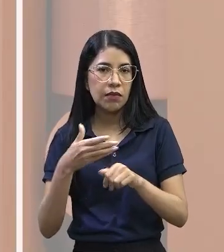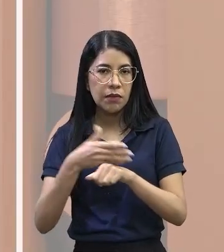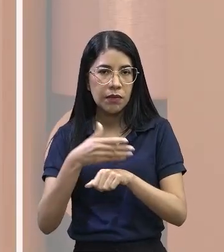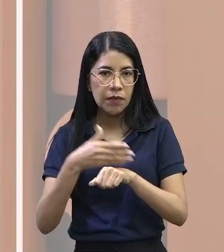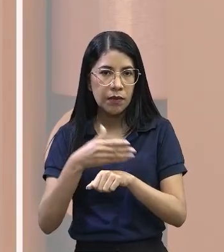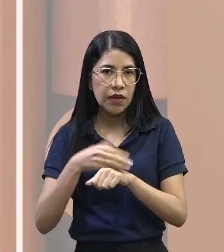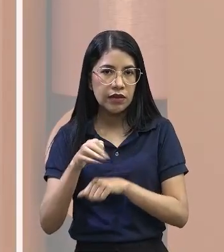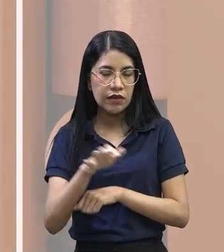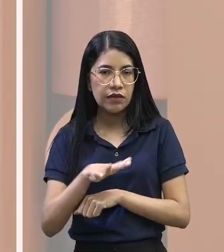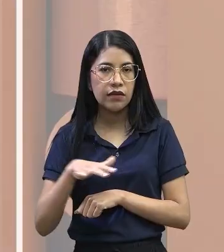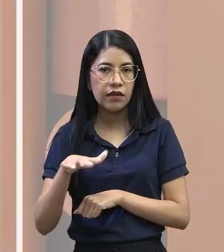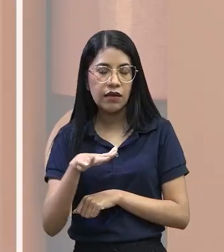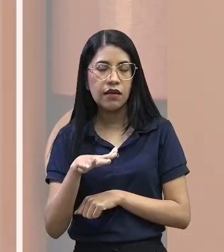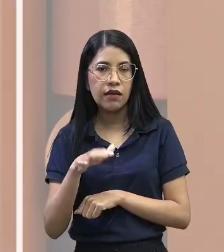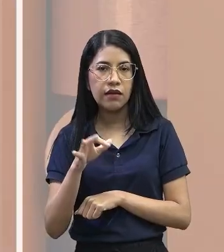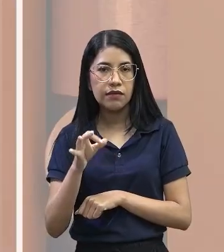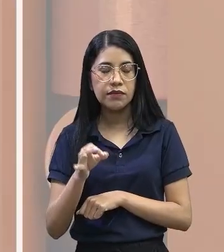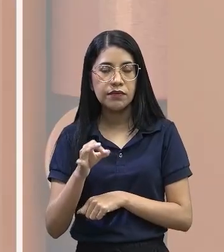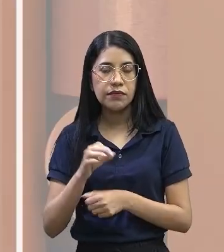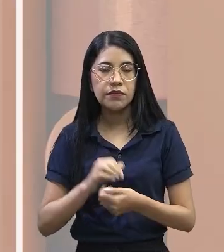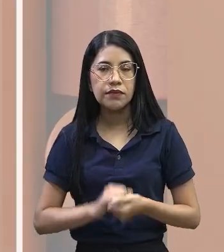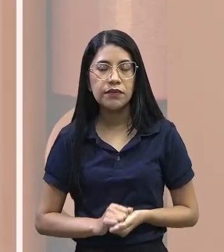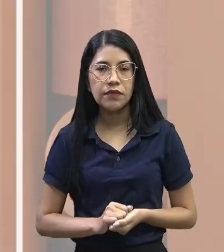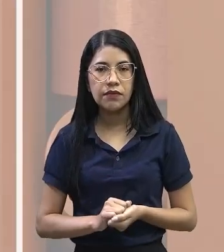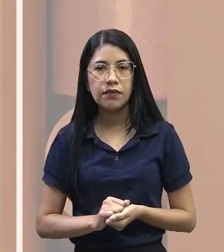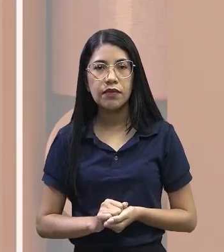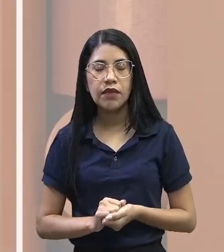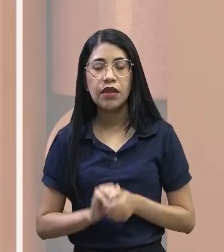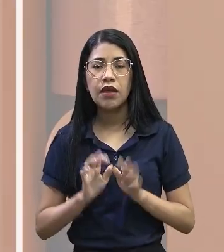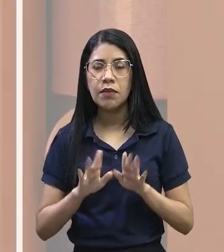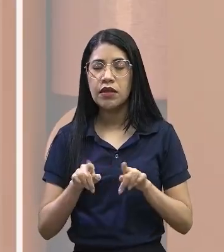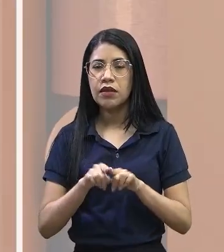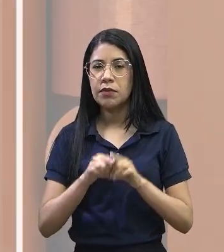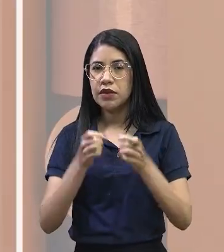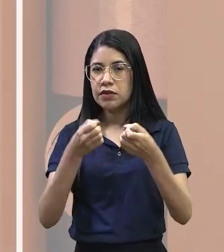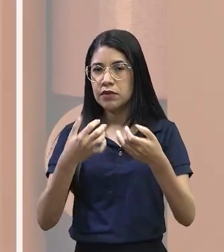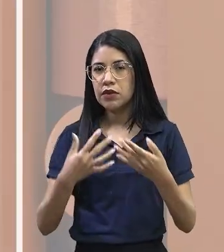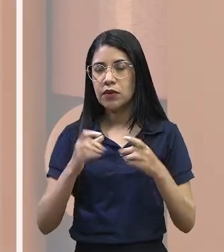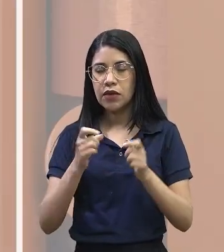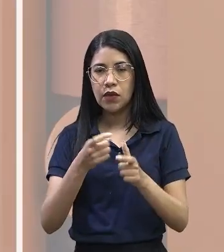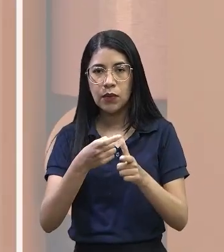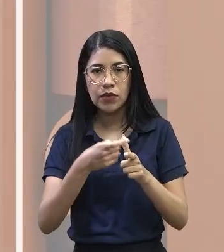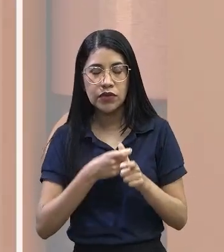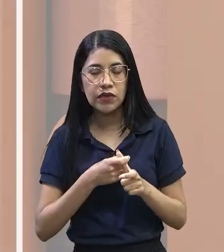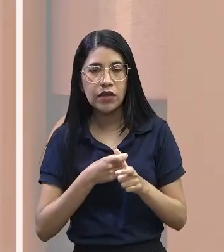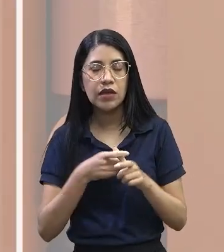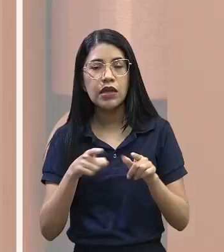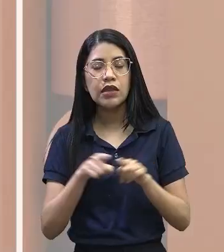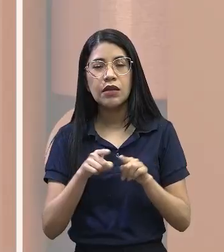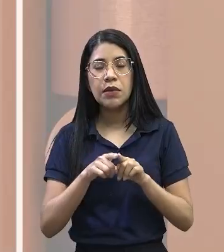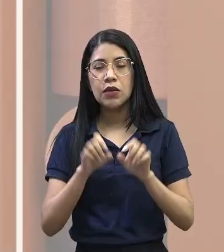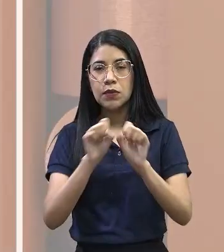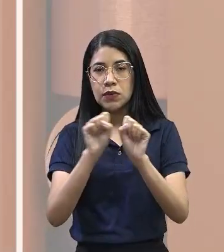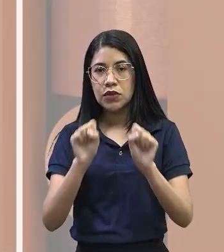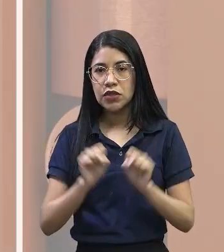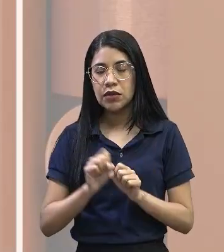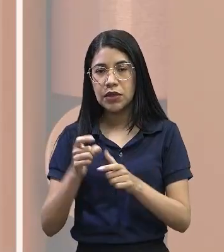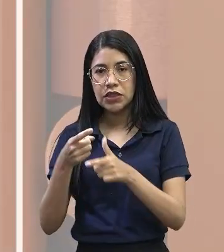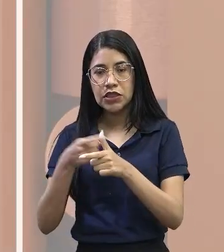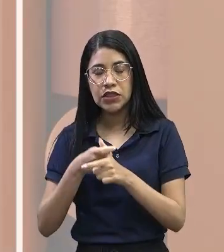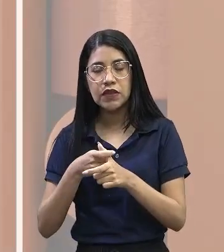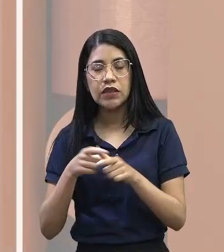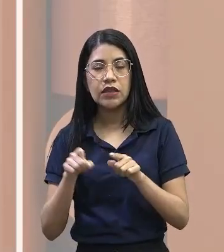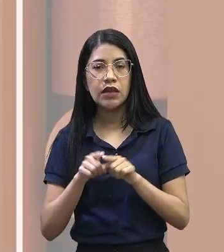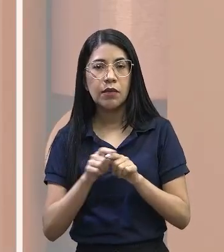no seu território. Professor, o senhor falou de endividamento, falou de sistema de aviamento, falou que